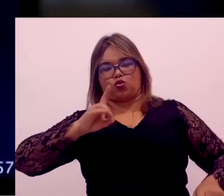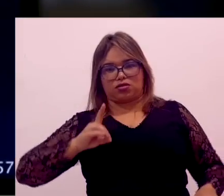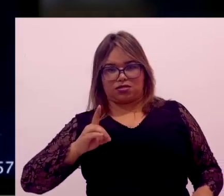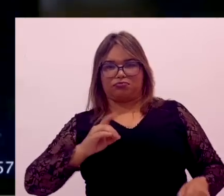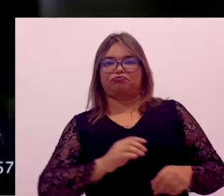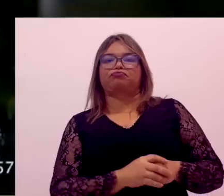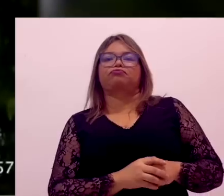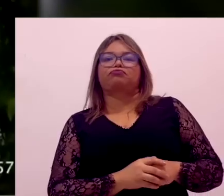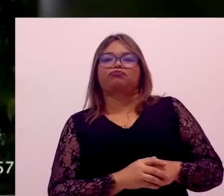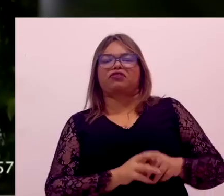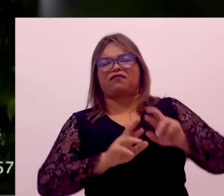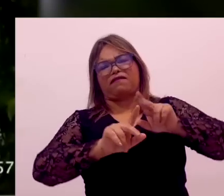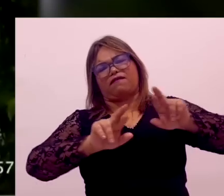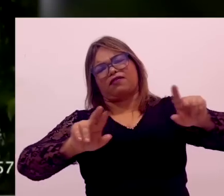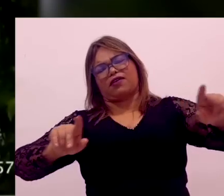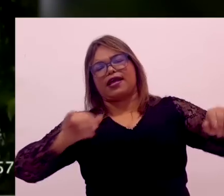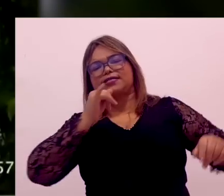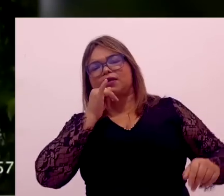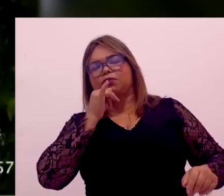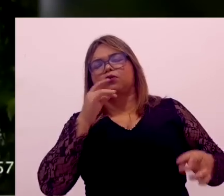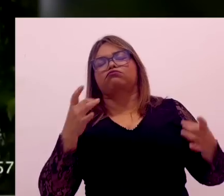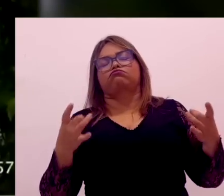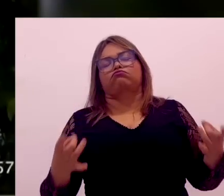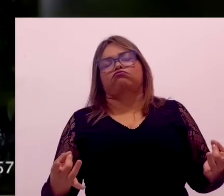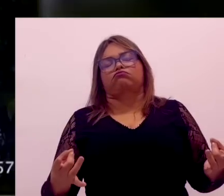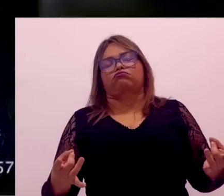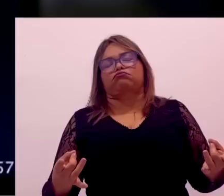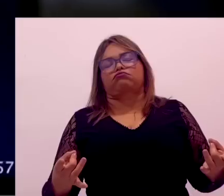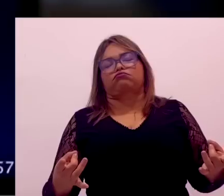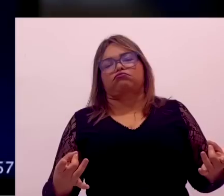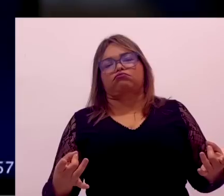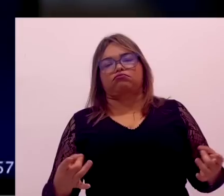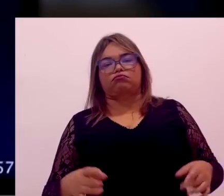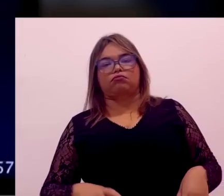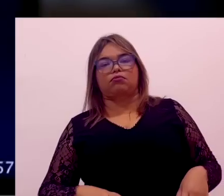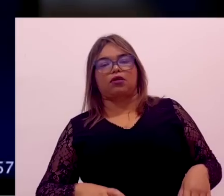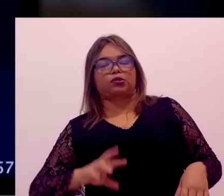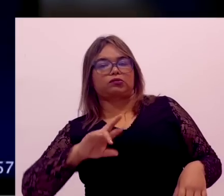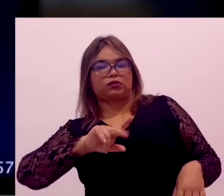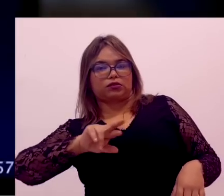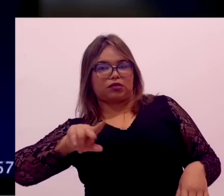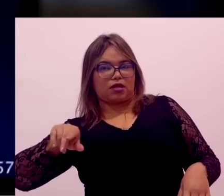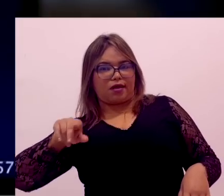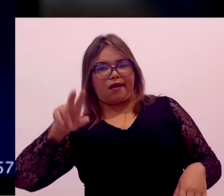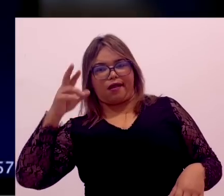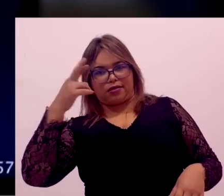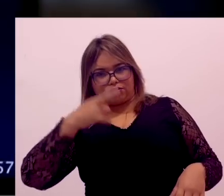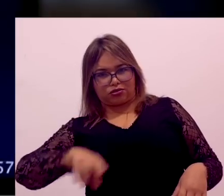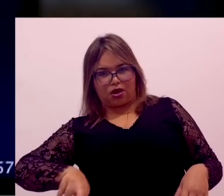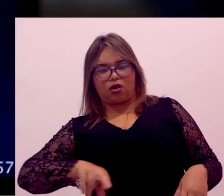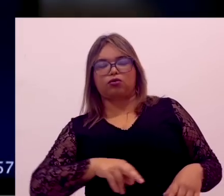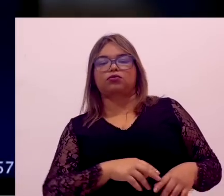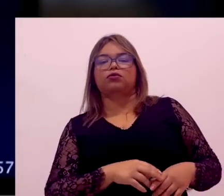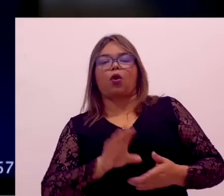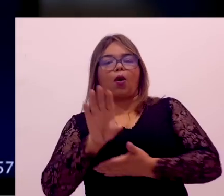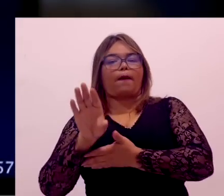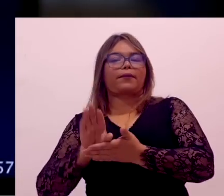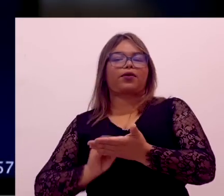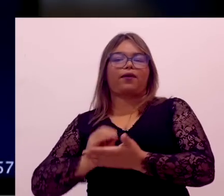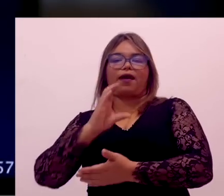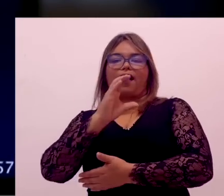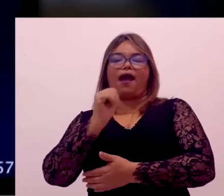todas elas, saíram da Cabala e retornam a ela tudo científico e grandioso